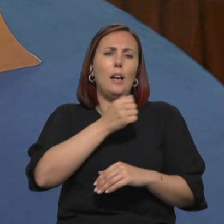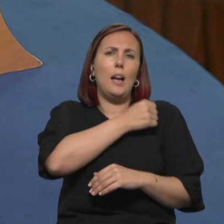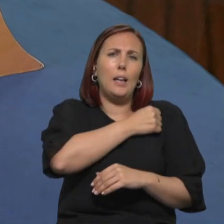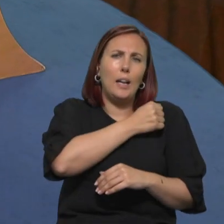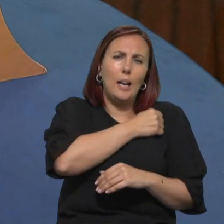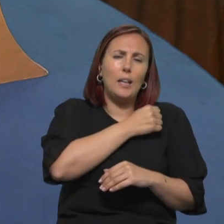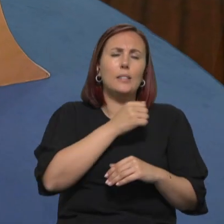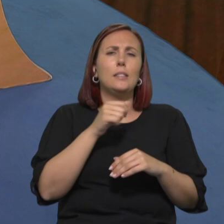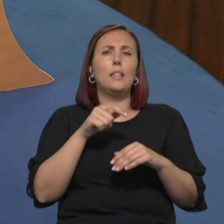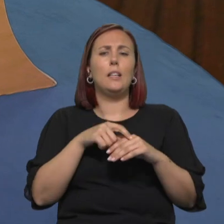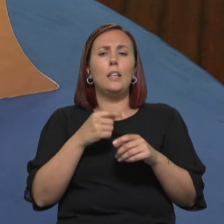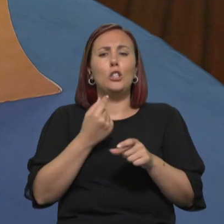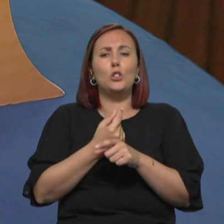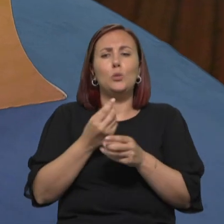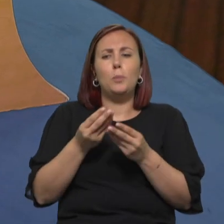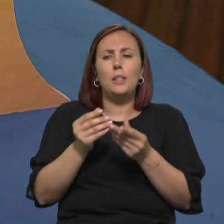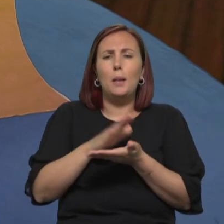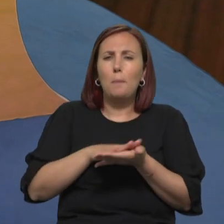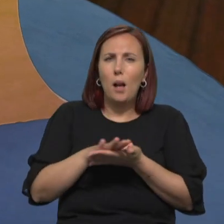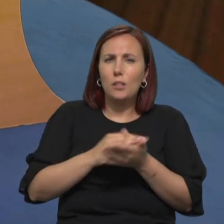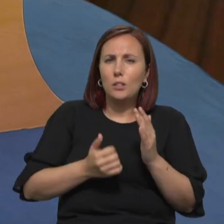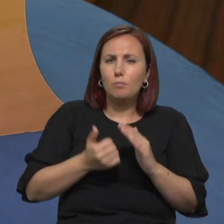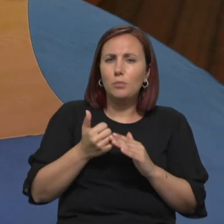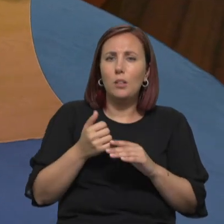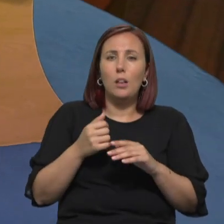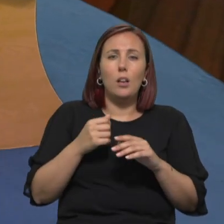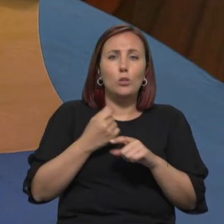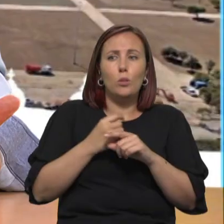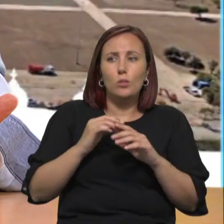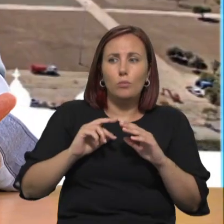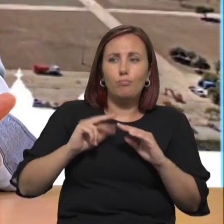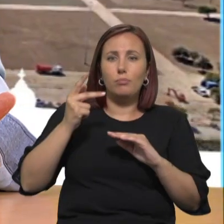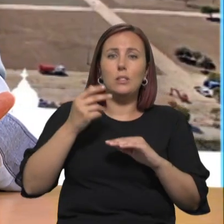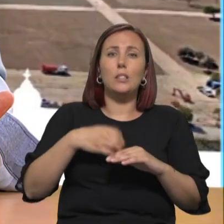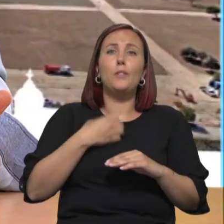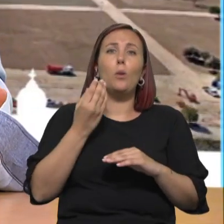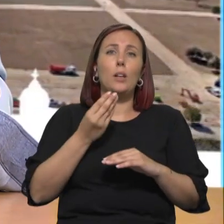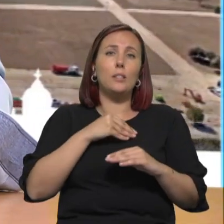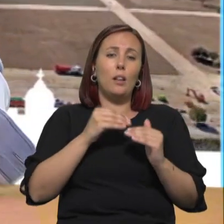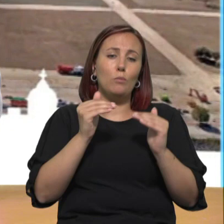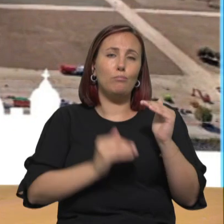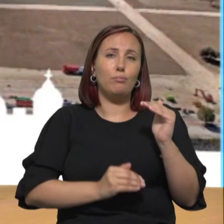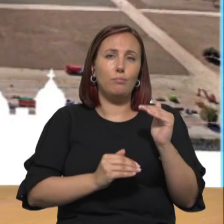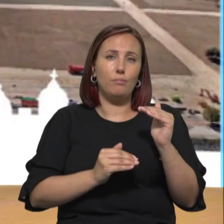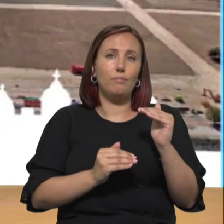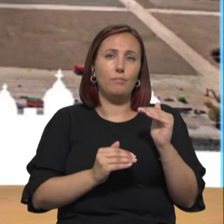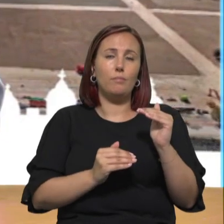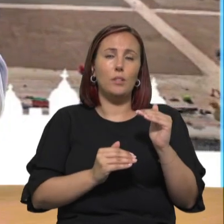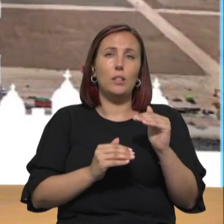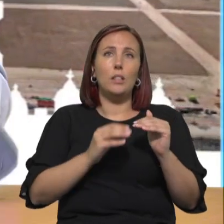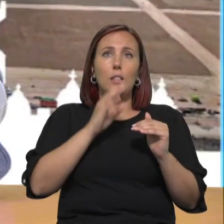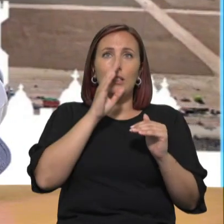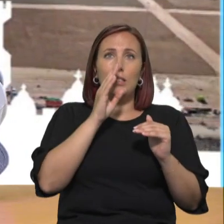bens essenciais, etc., deu um salto fenomenal, quer dizer que nós perdemos salário, não é? Sem nos tirarem